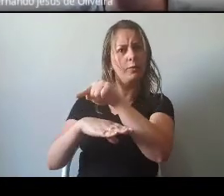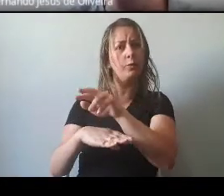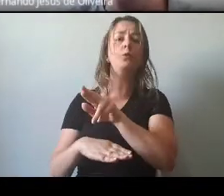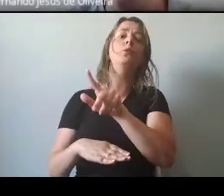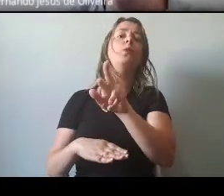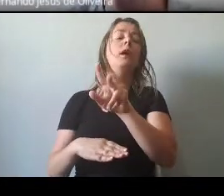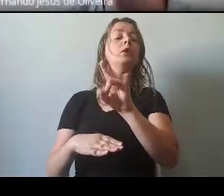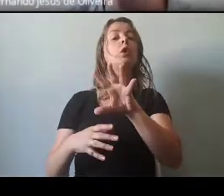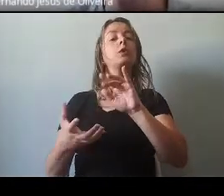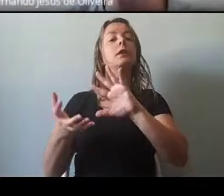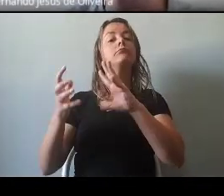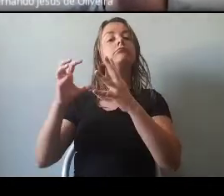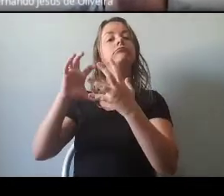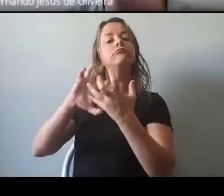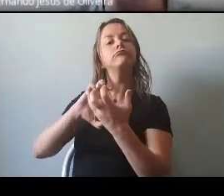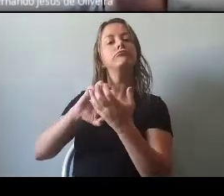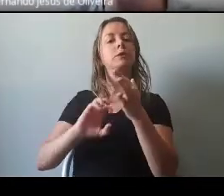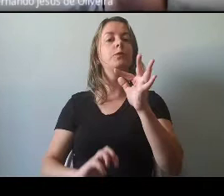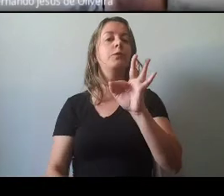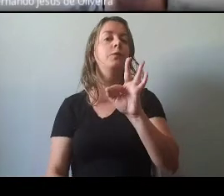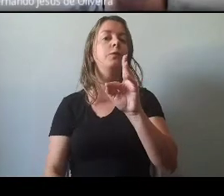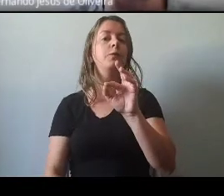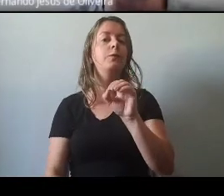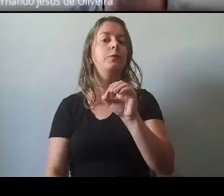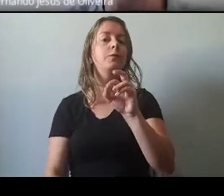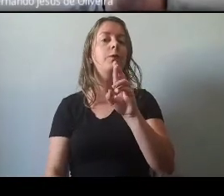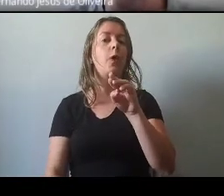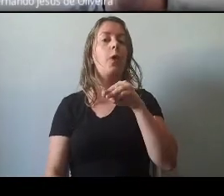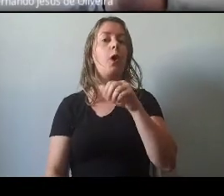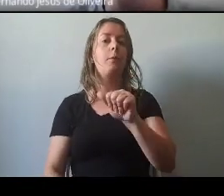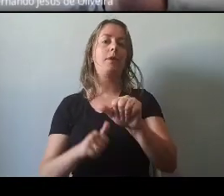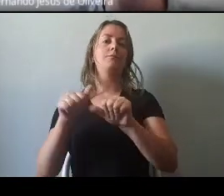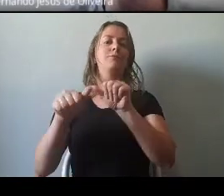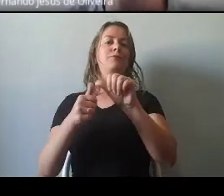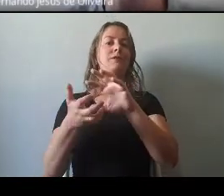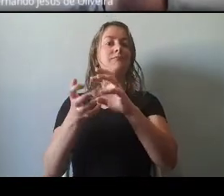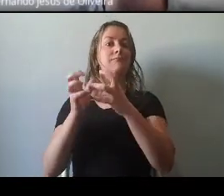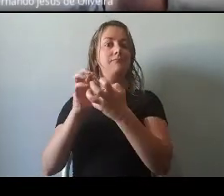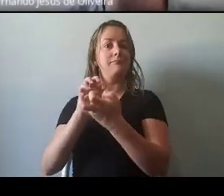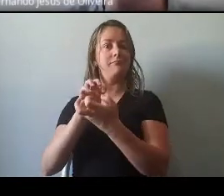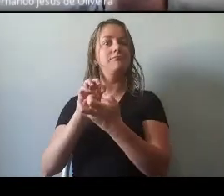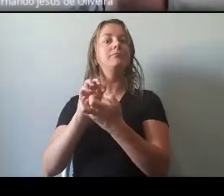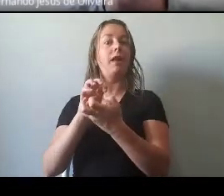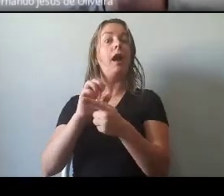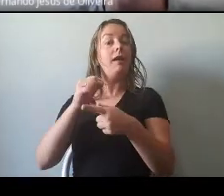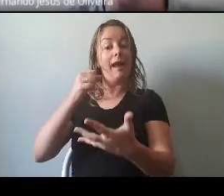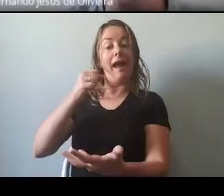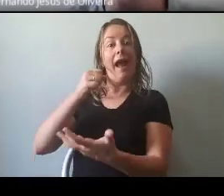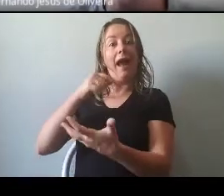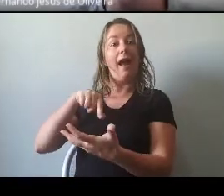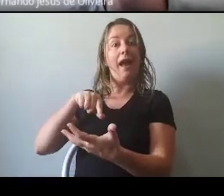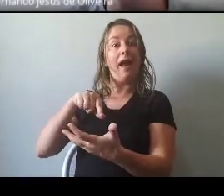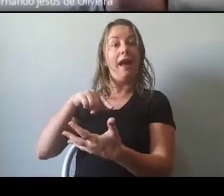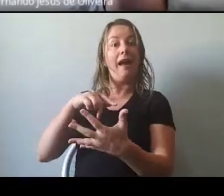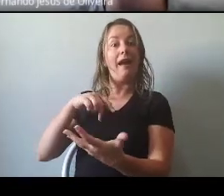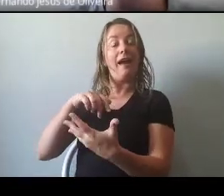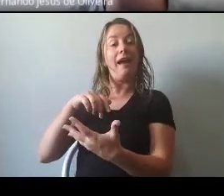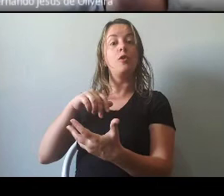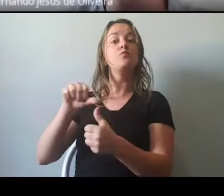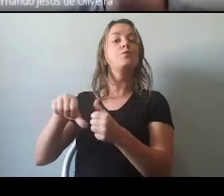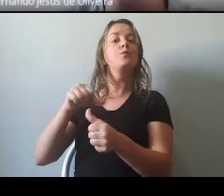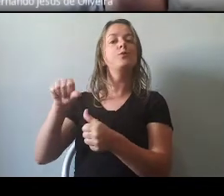mais pesado, eu apenas altero a forma do papel. Isso faz com que a resistência do ar mude e